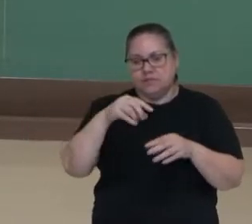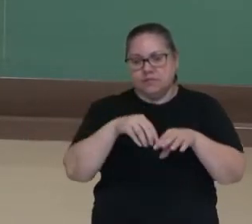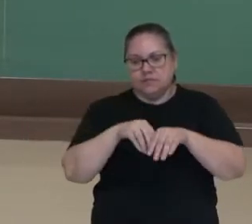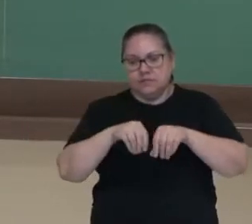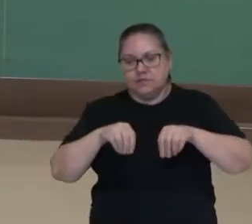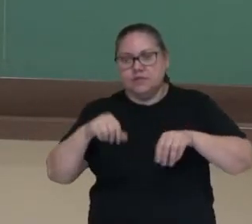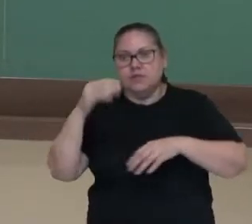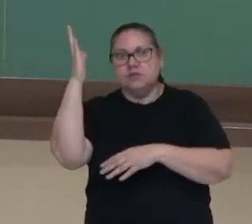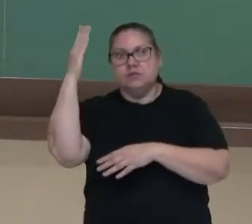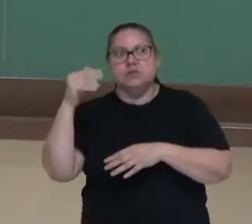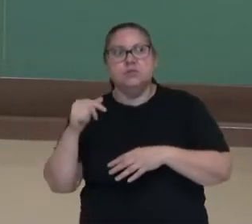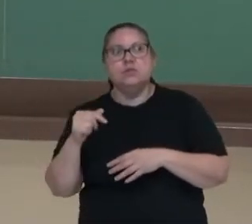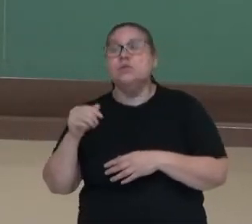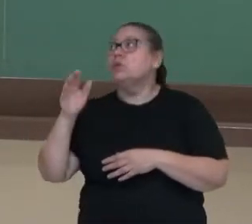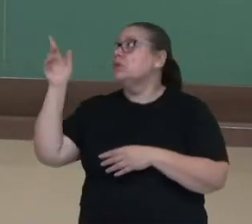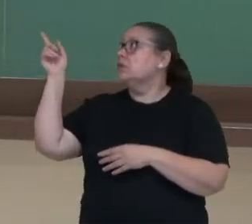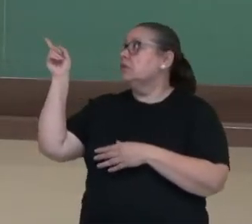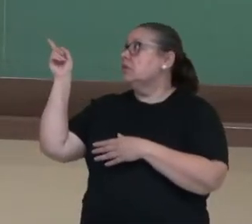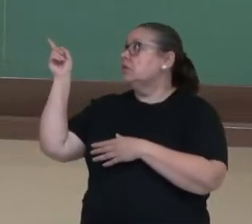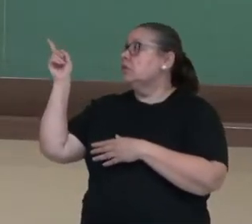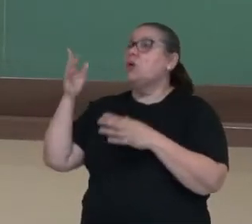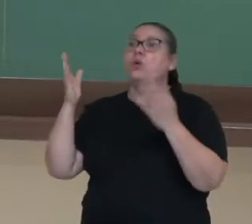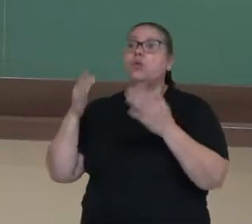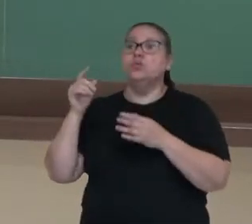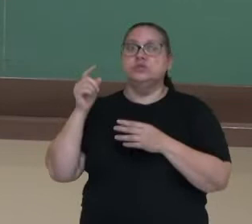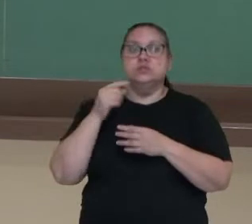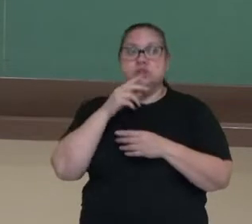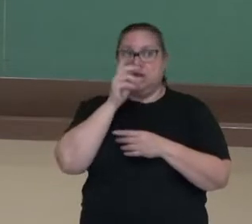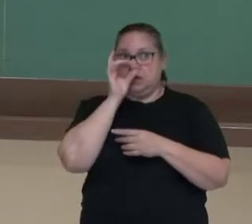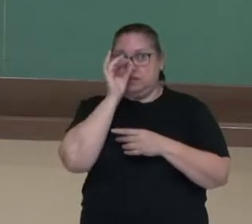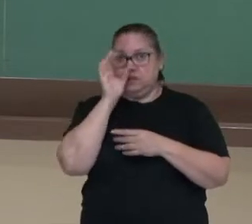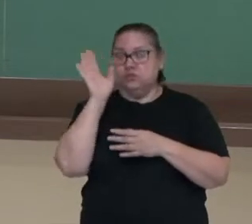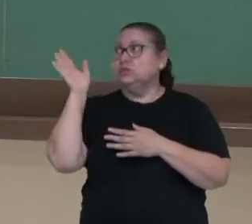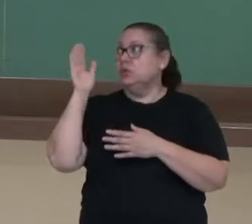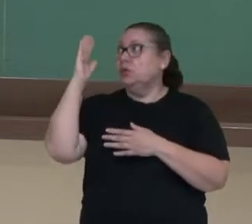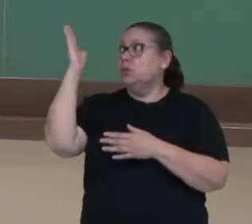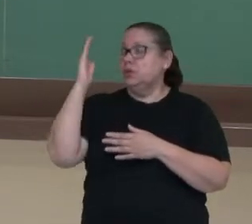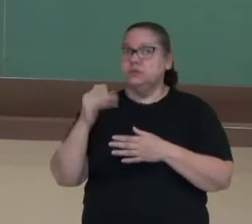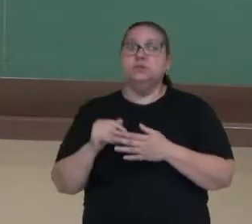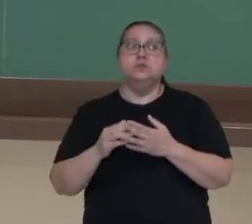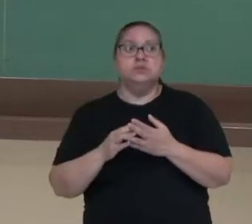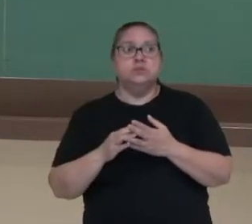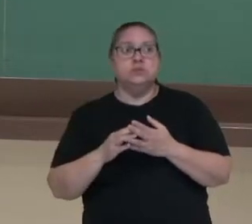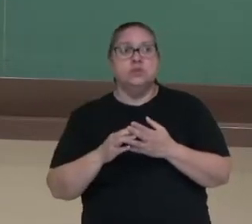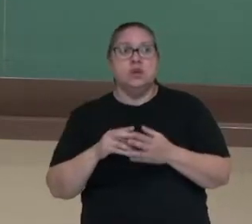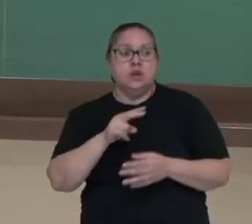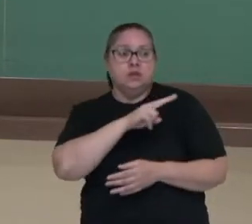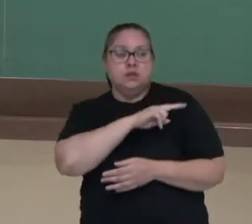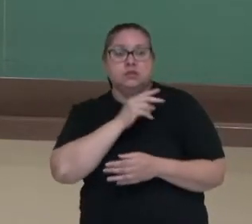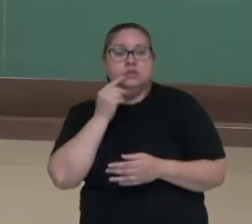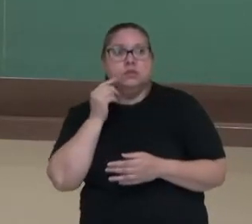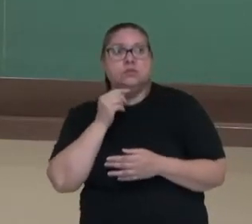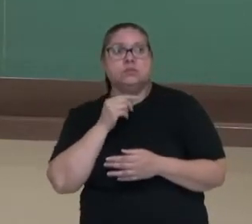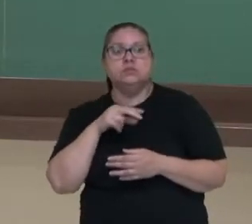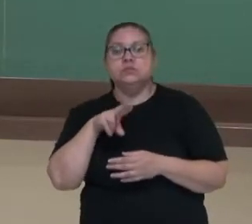Isso seria hoje o que é o território atual brasileiro. Lembrando, mais uma curiosidade para vocês, segunda série,